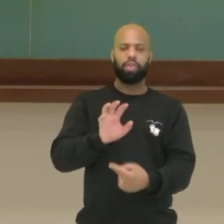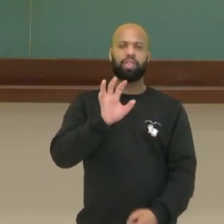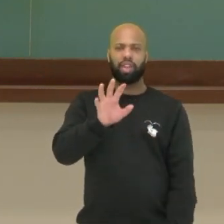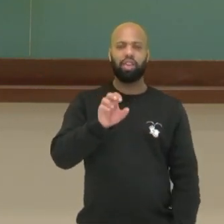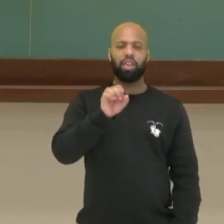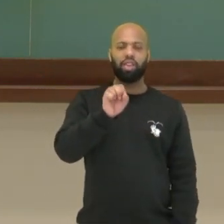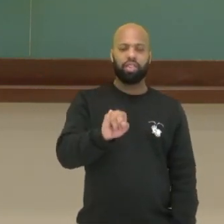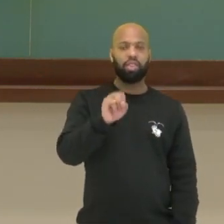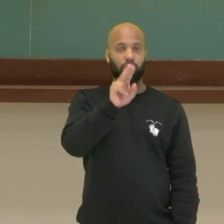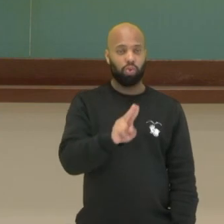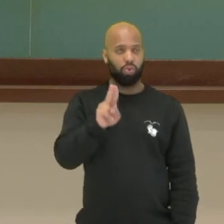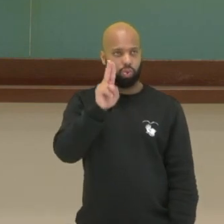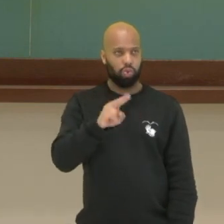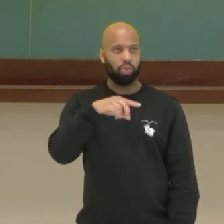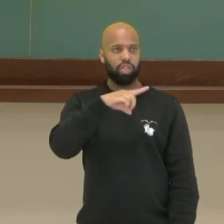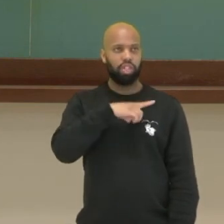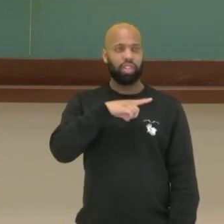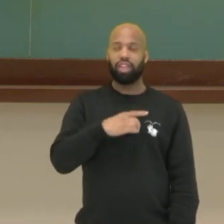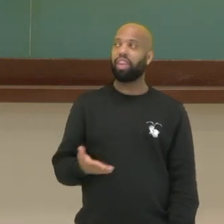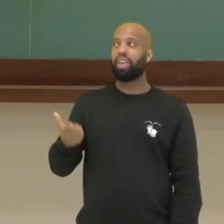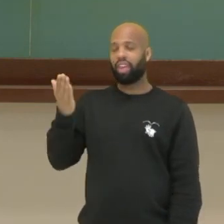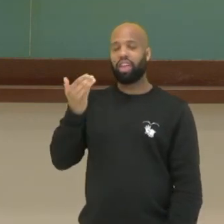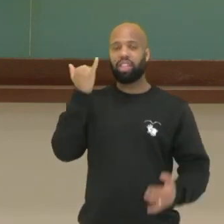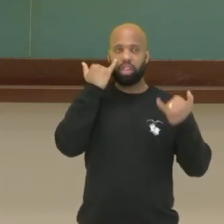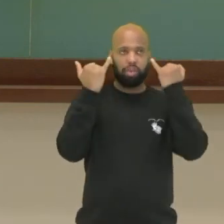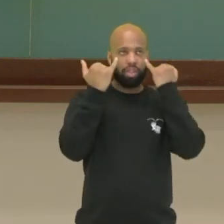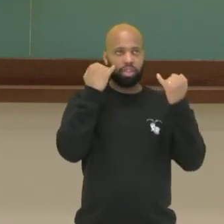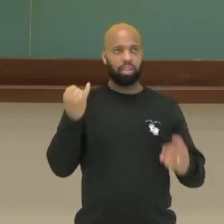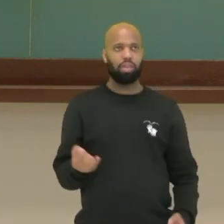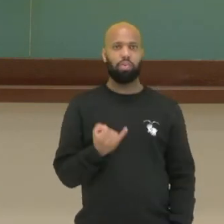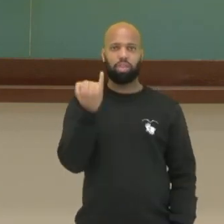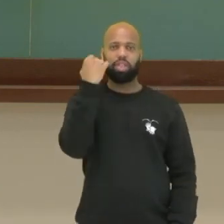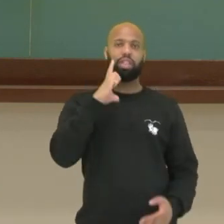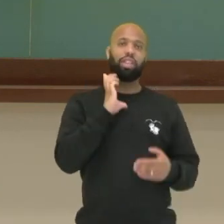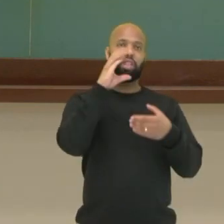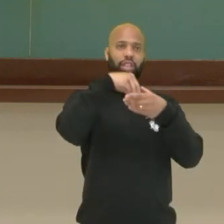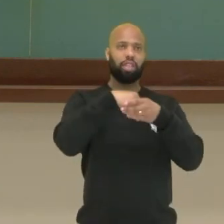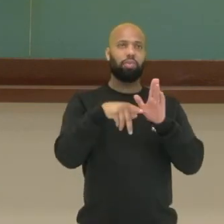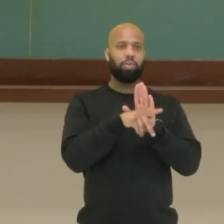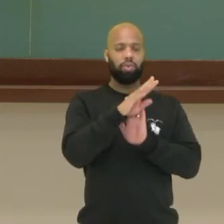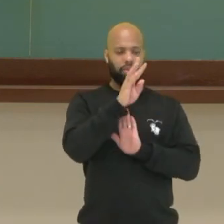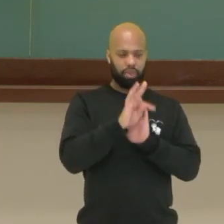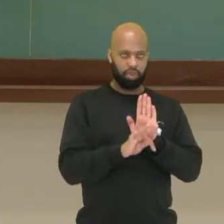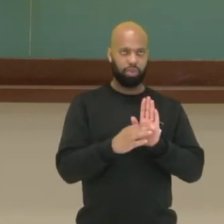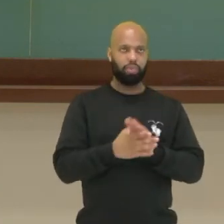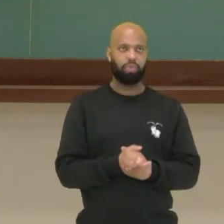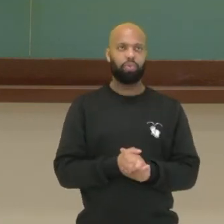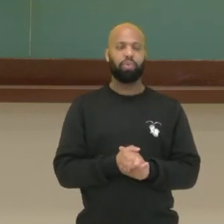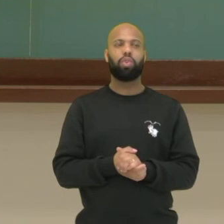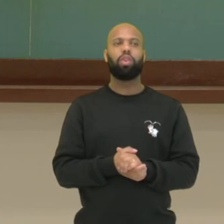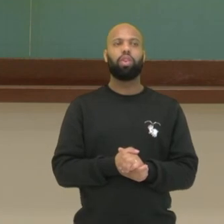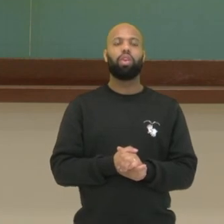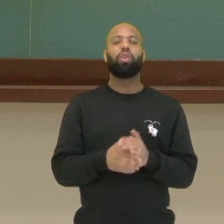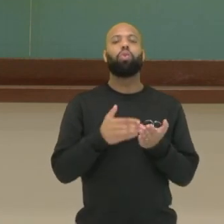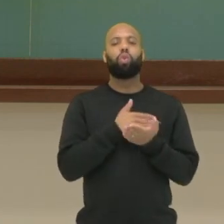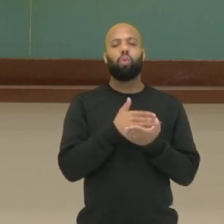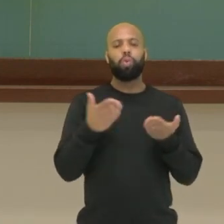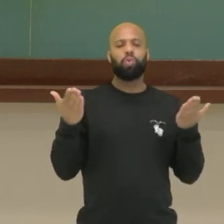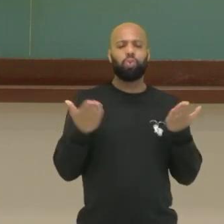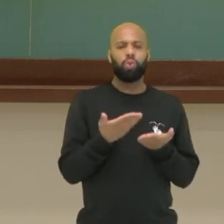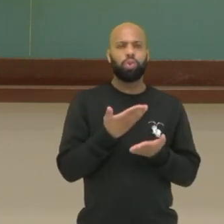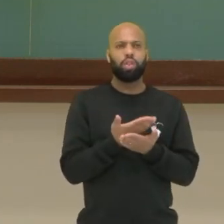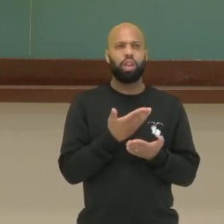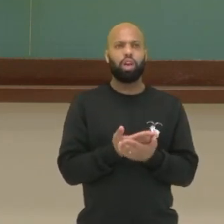utilizo eles, eu trago então essas informações para dentro do nosso texto. Então no início dessa aula